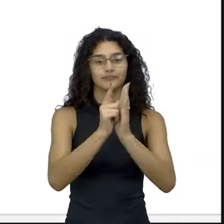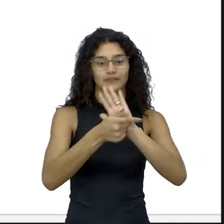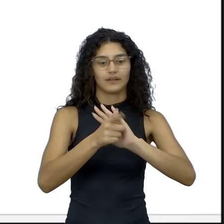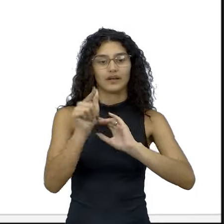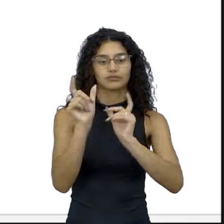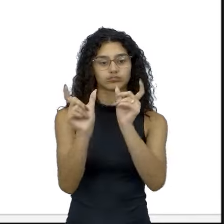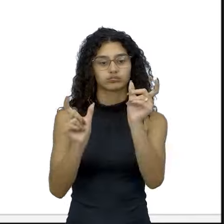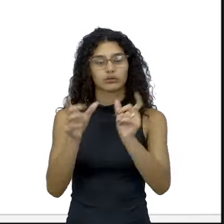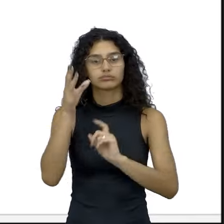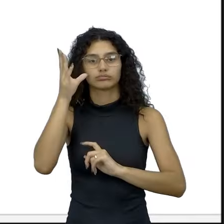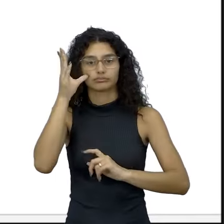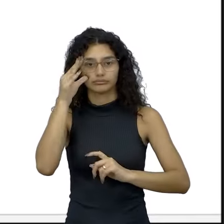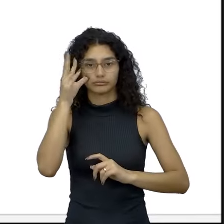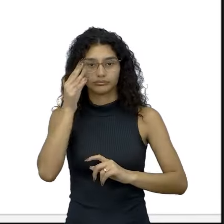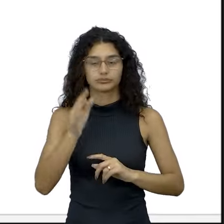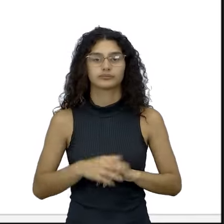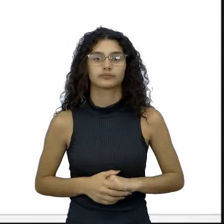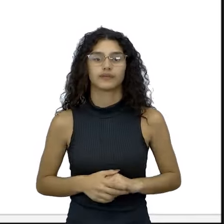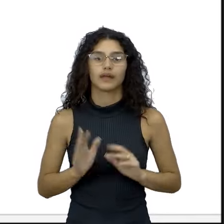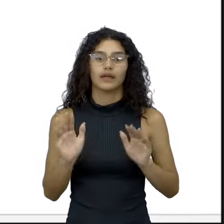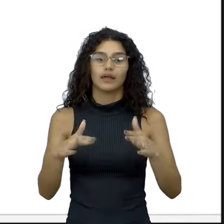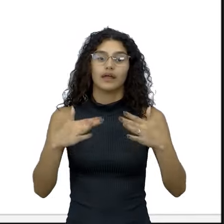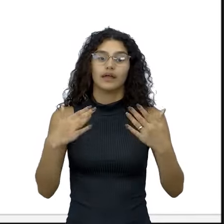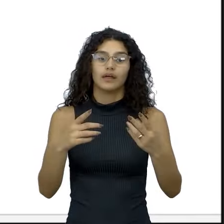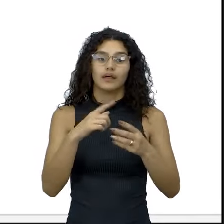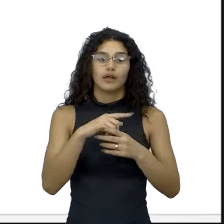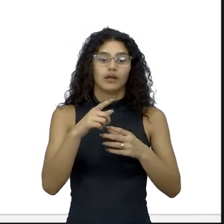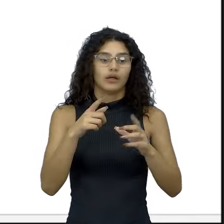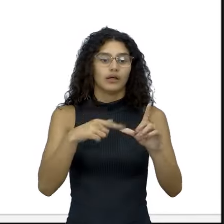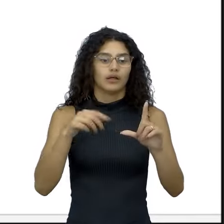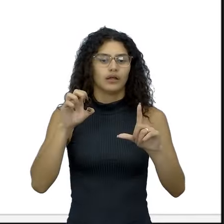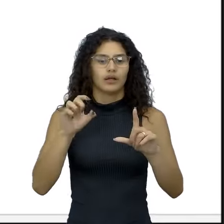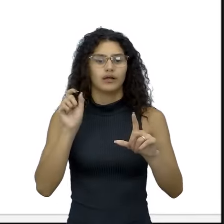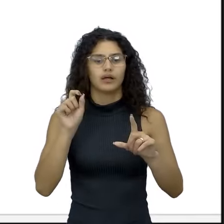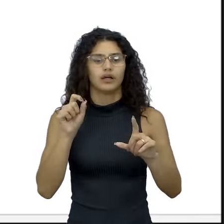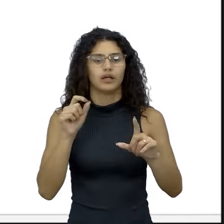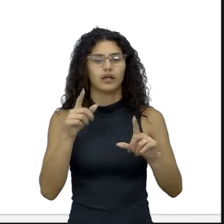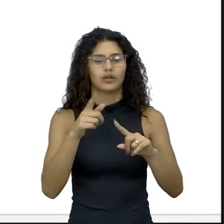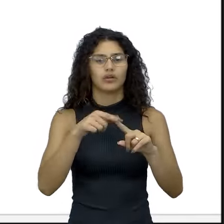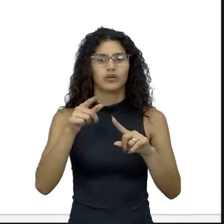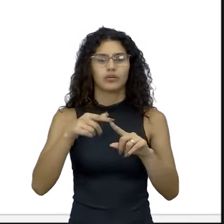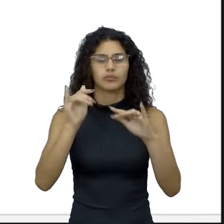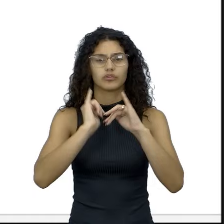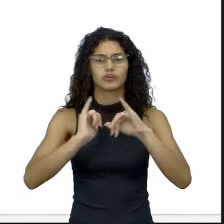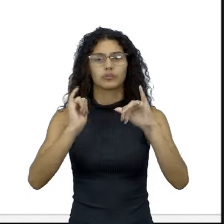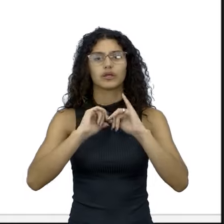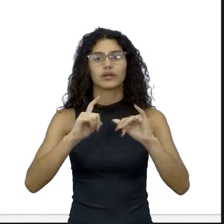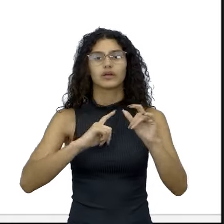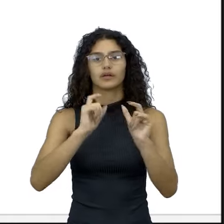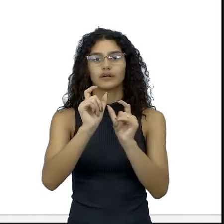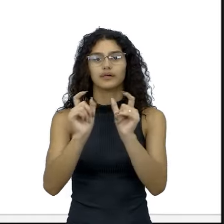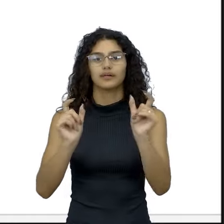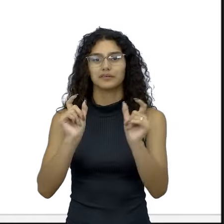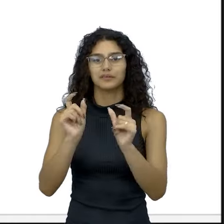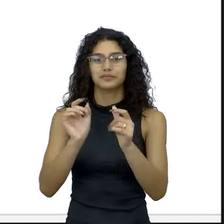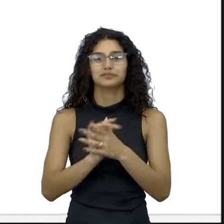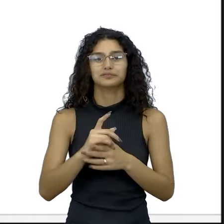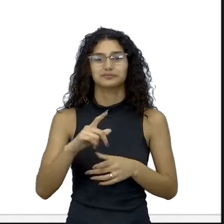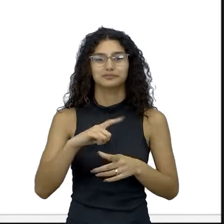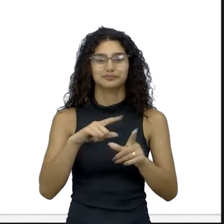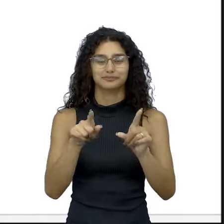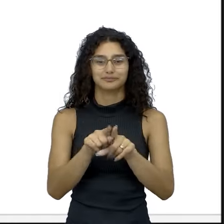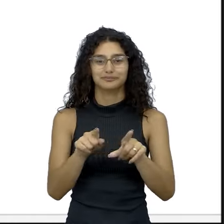de curiosidades. No item E, que tipo de informações os verbetes de curiosidade podem